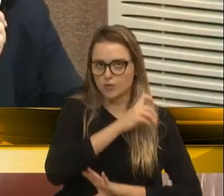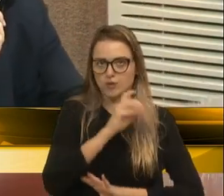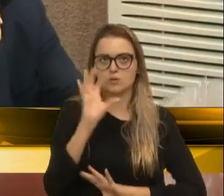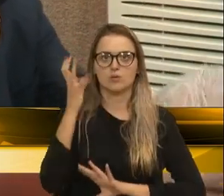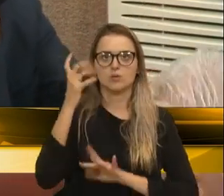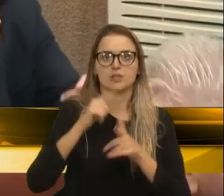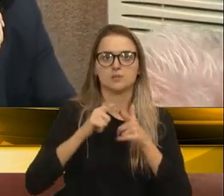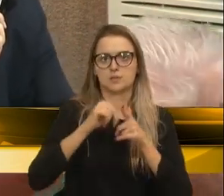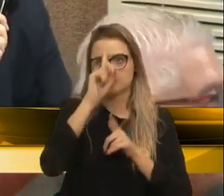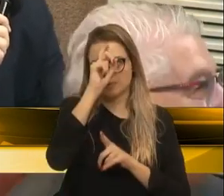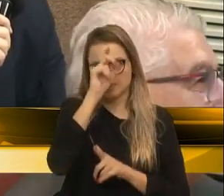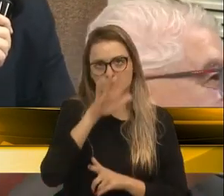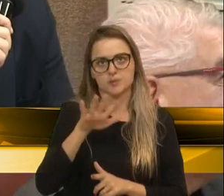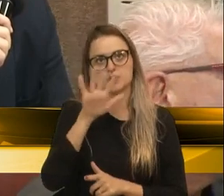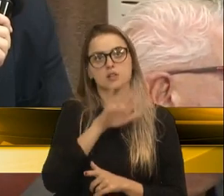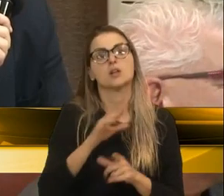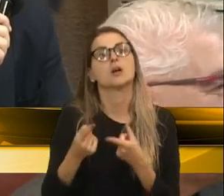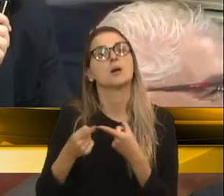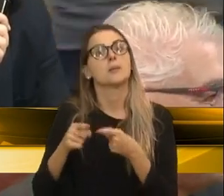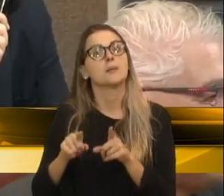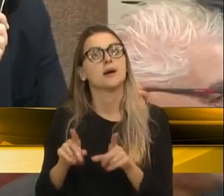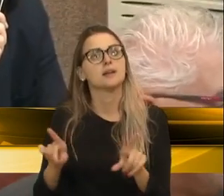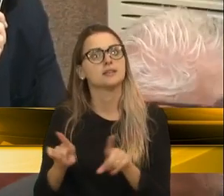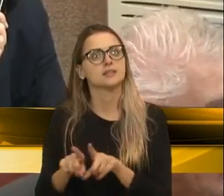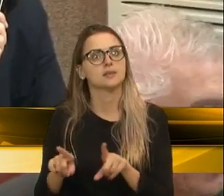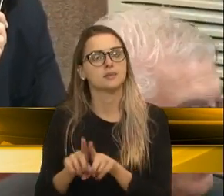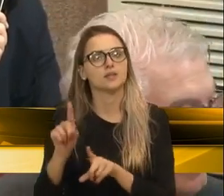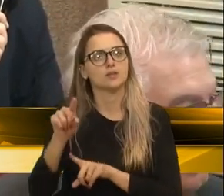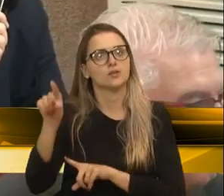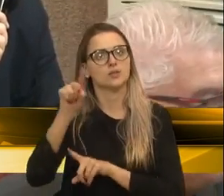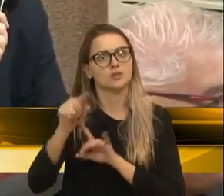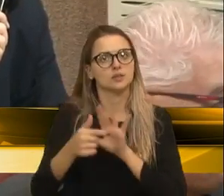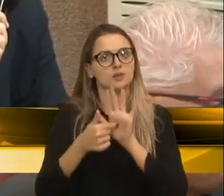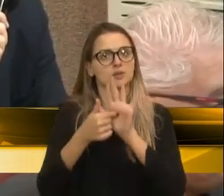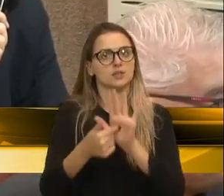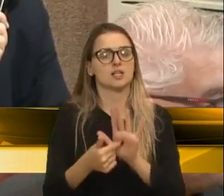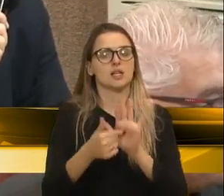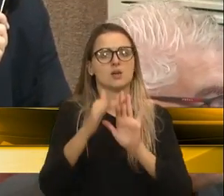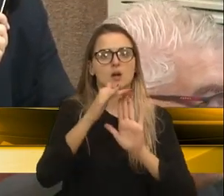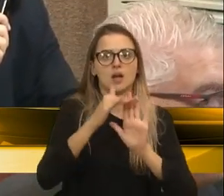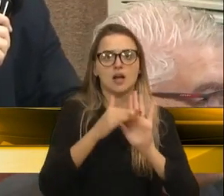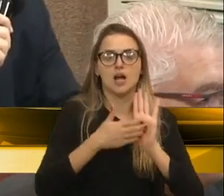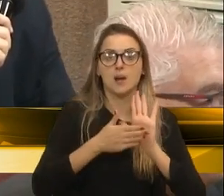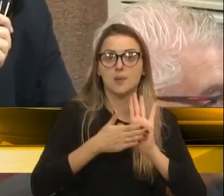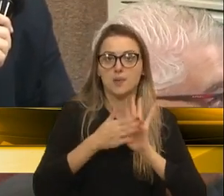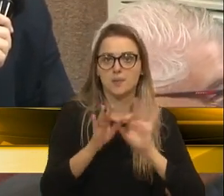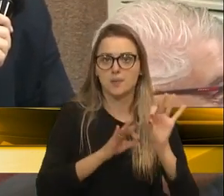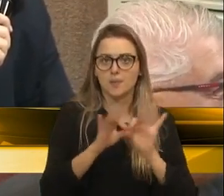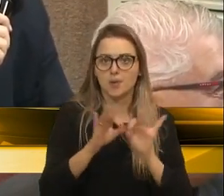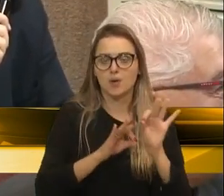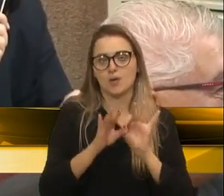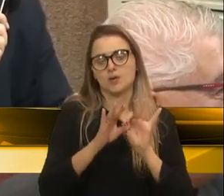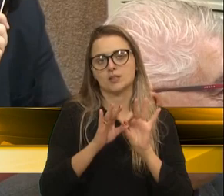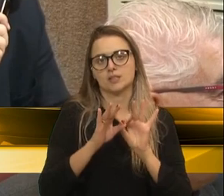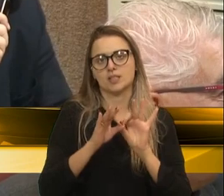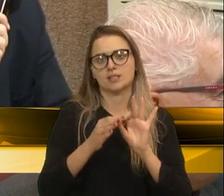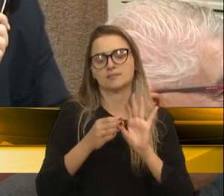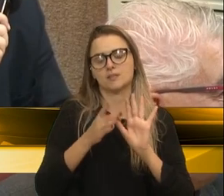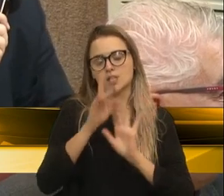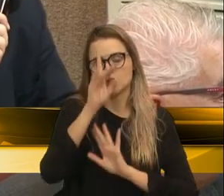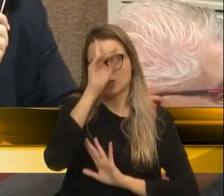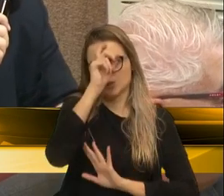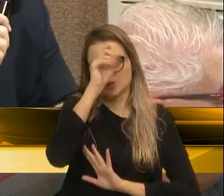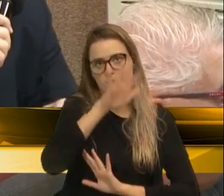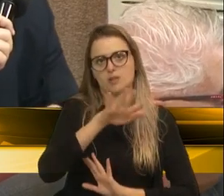Geral. Mas também, vereador Rafael, vocês apresentaram o plano diretor do Hospital Geral. E isso ajuda no convencimento, porque é um hospital que